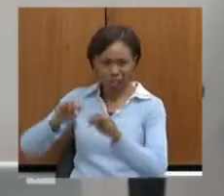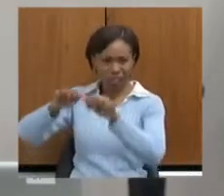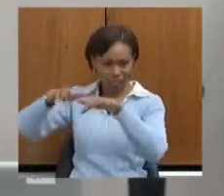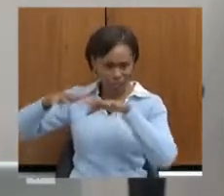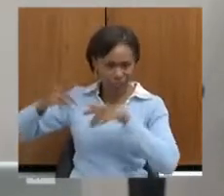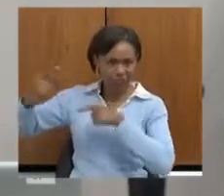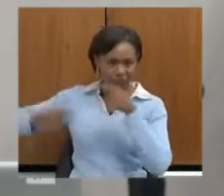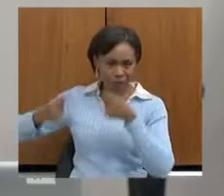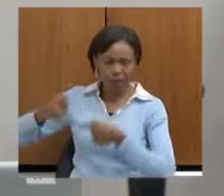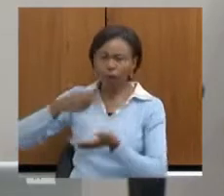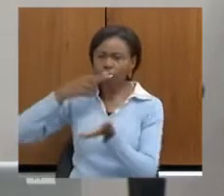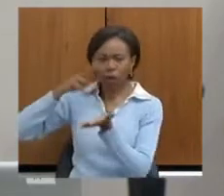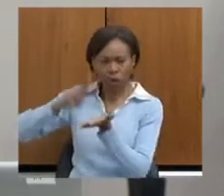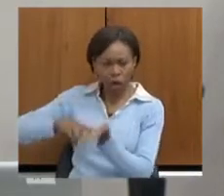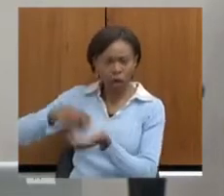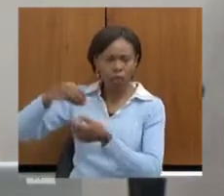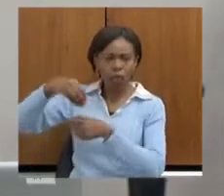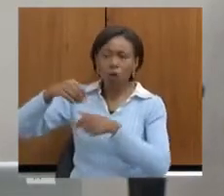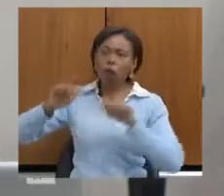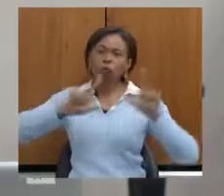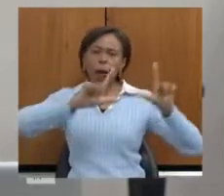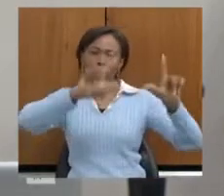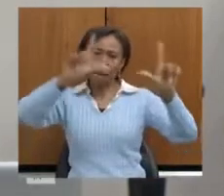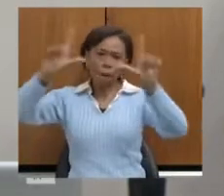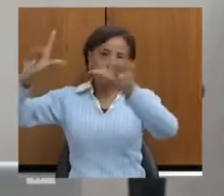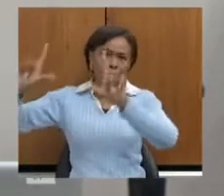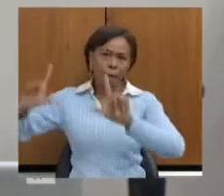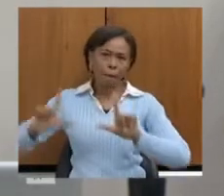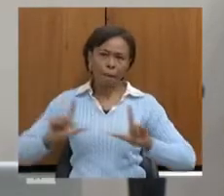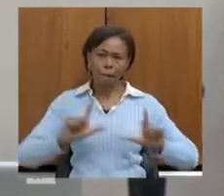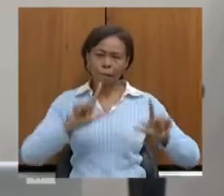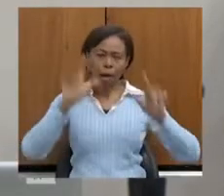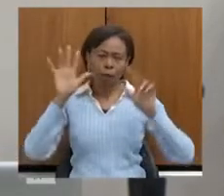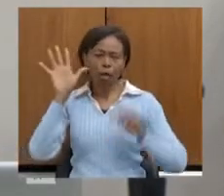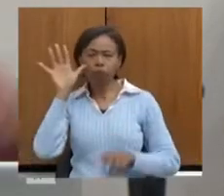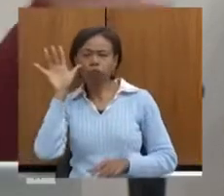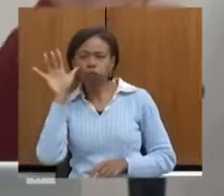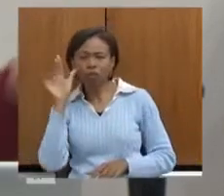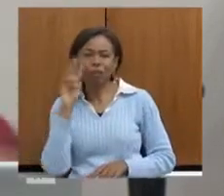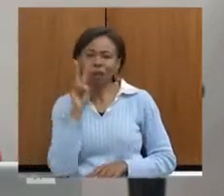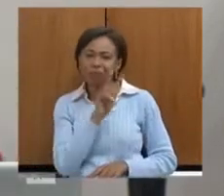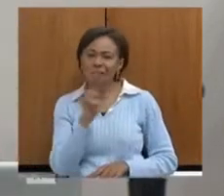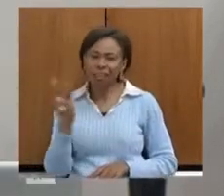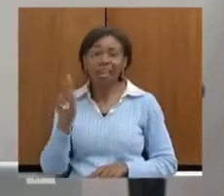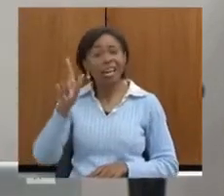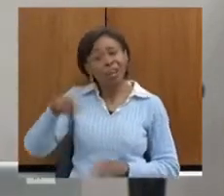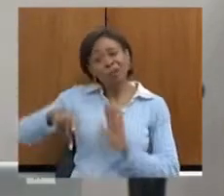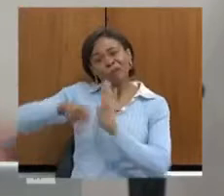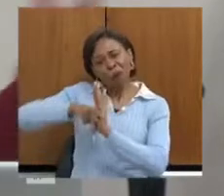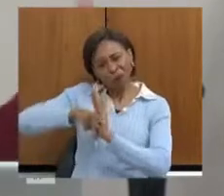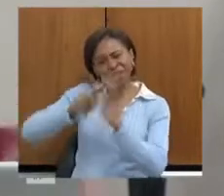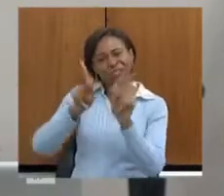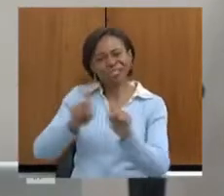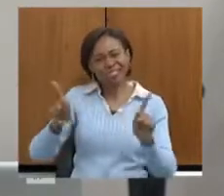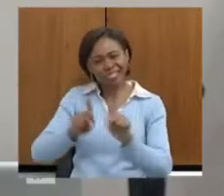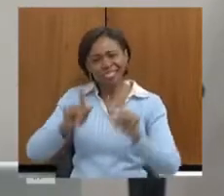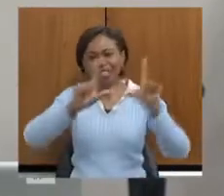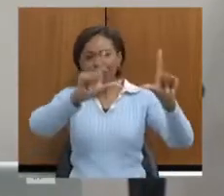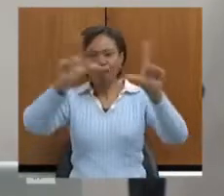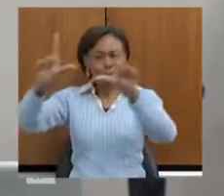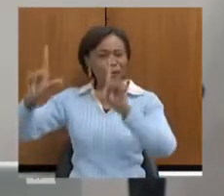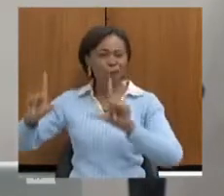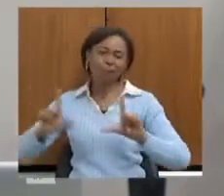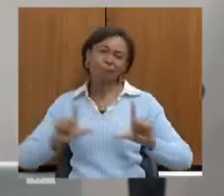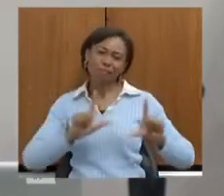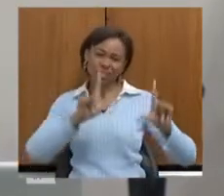vamos expor aqui as cartas para dar visibilidade aí do nosso trabalho ficou bacana é painel de professora de professora para